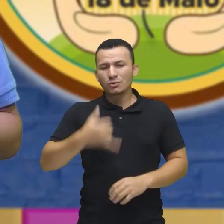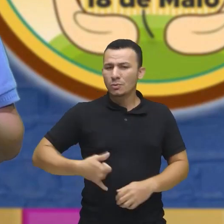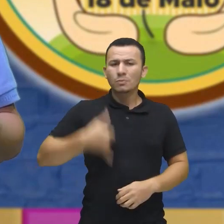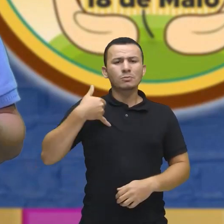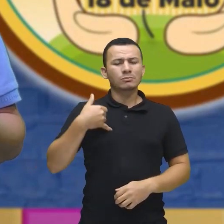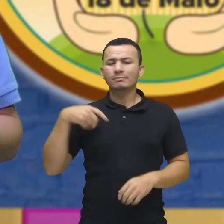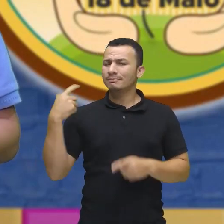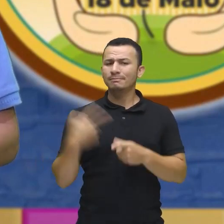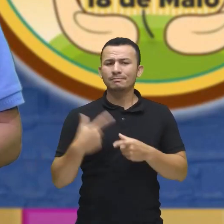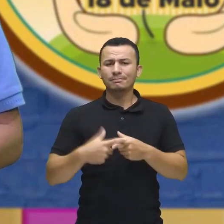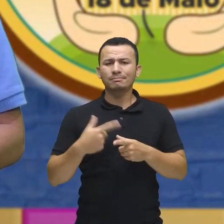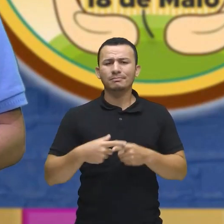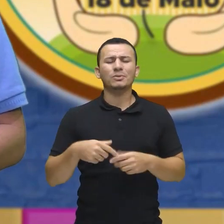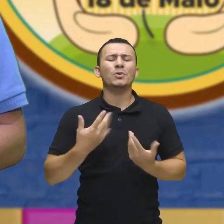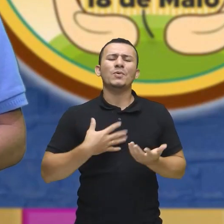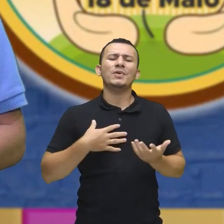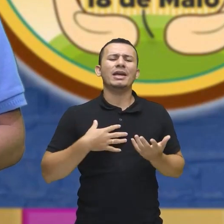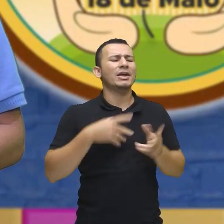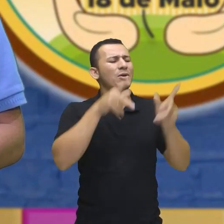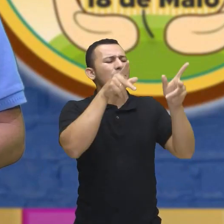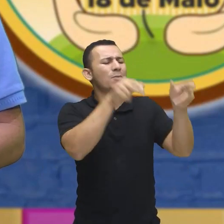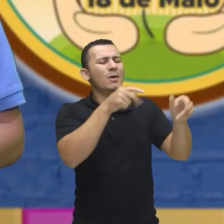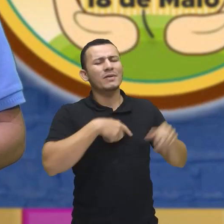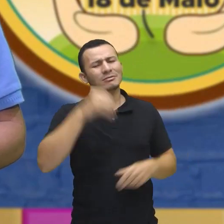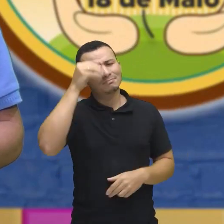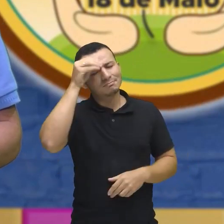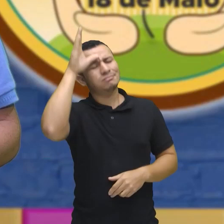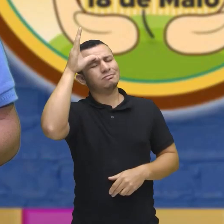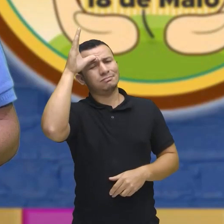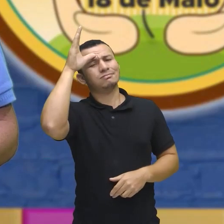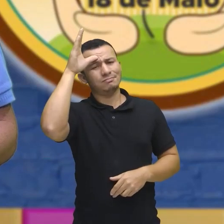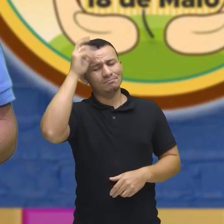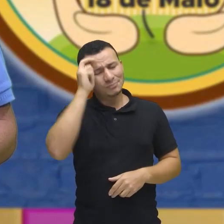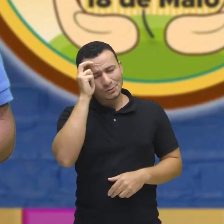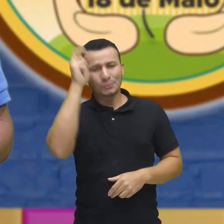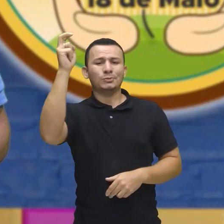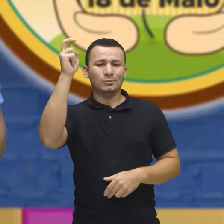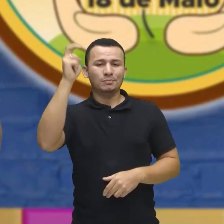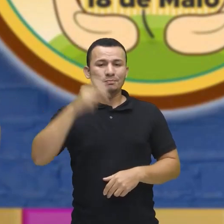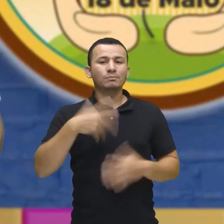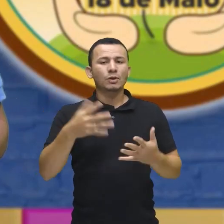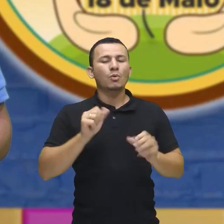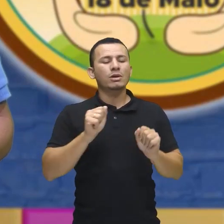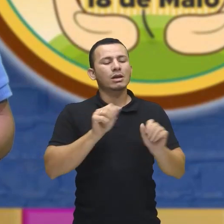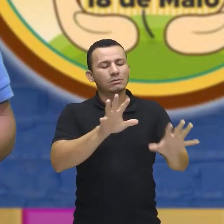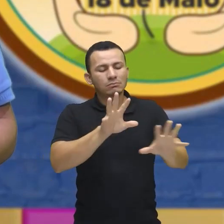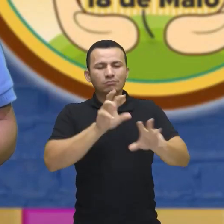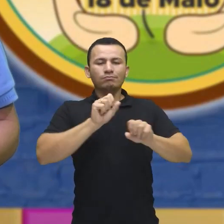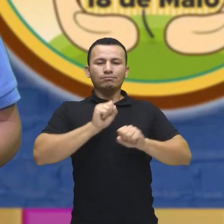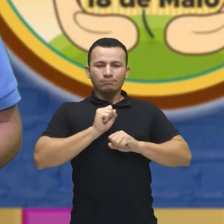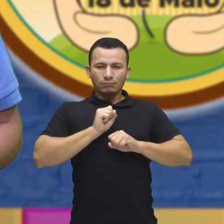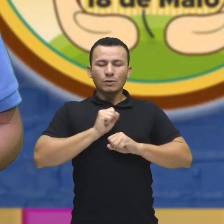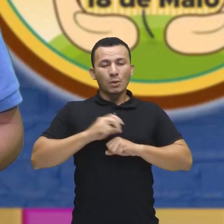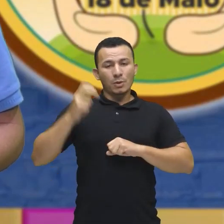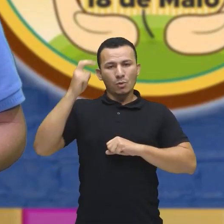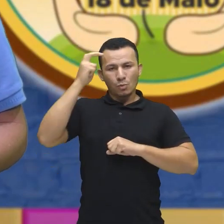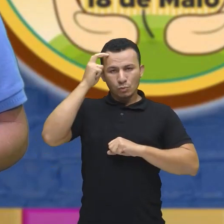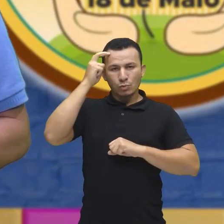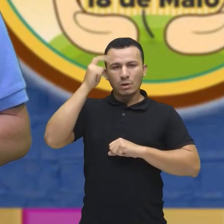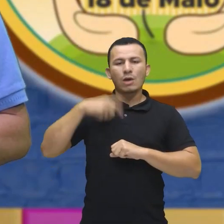Eu queria ter a sabedoria dos nossos irmãos. Então, é me apropriar da minha cultura, é eu